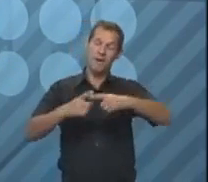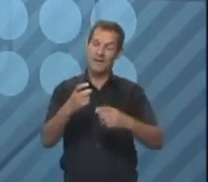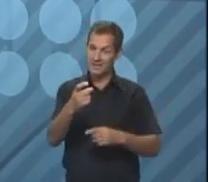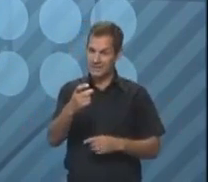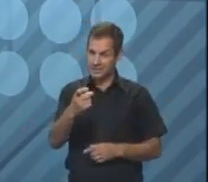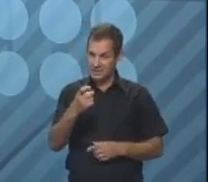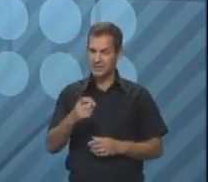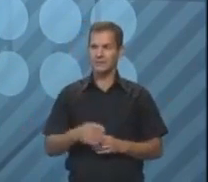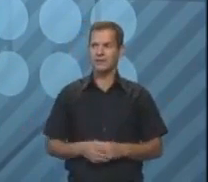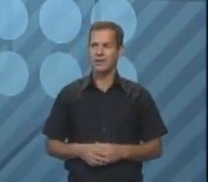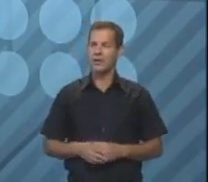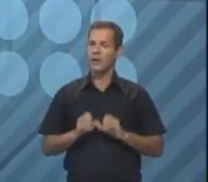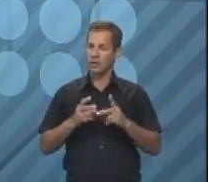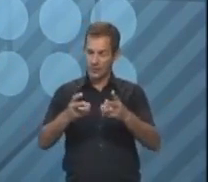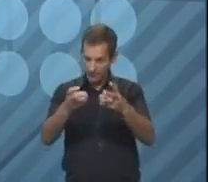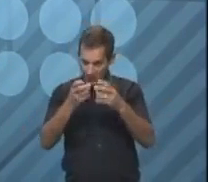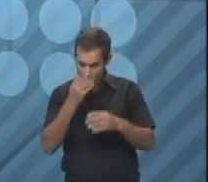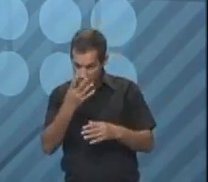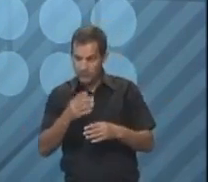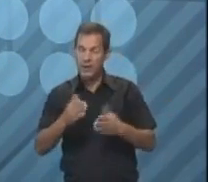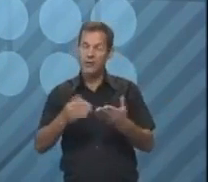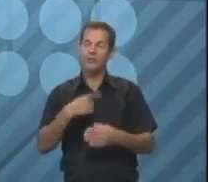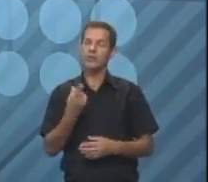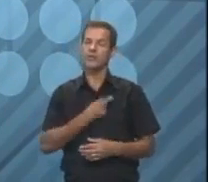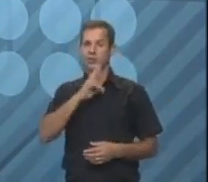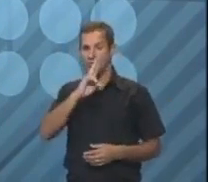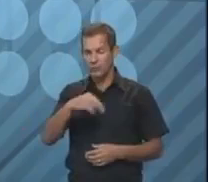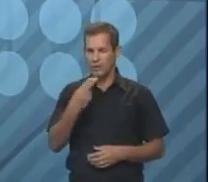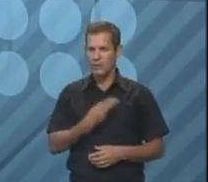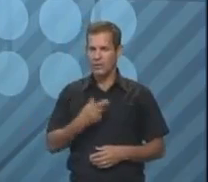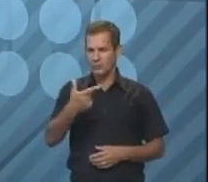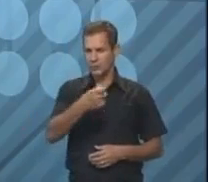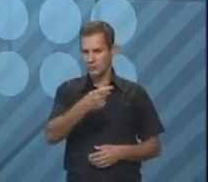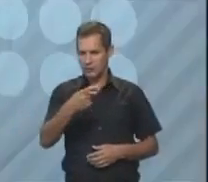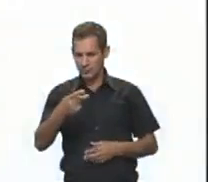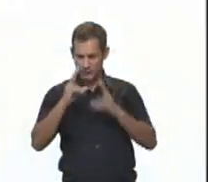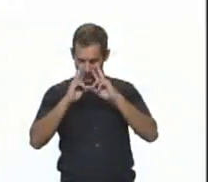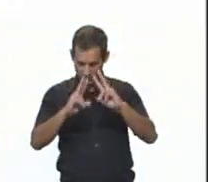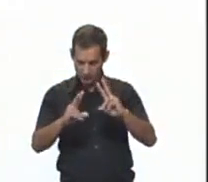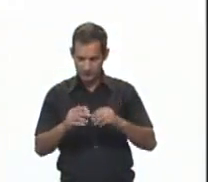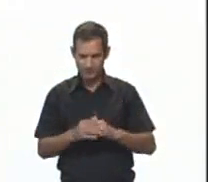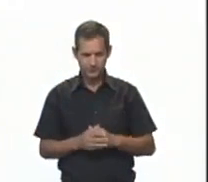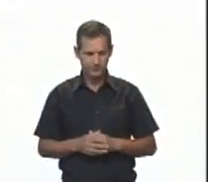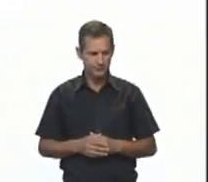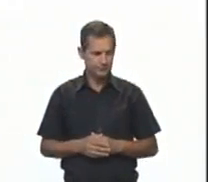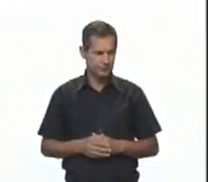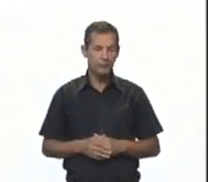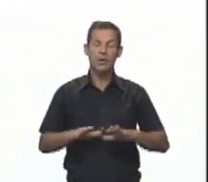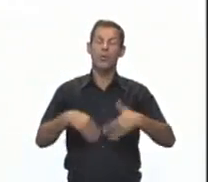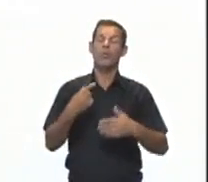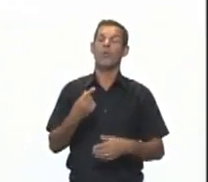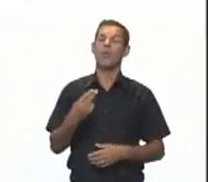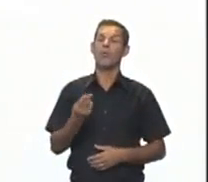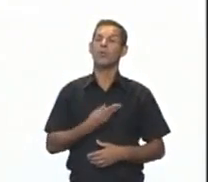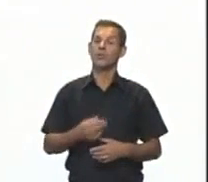em x. Atente-se a isso. E agora vamos resolver a nossa situação-problema. Acompanhe. Qual que é o nosso primeiro passo? Vamos ver